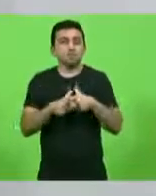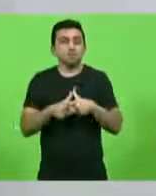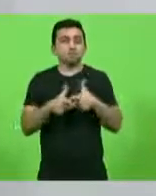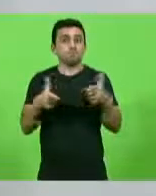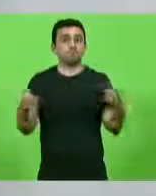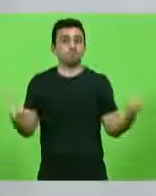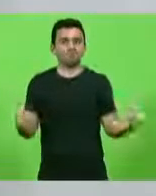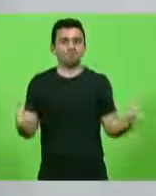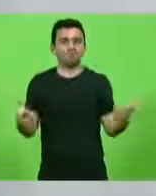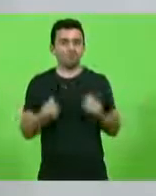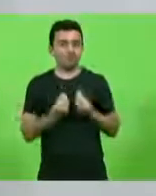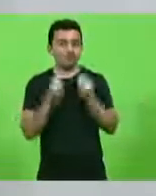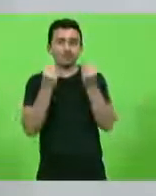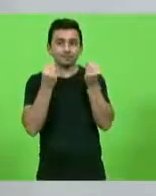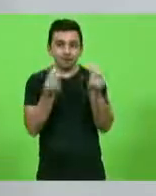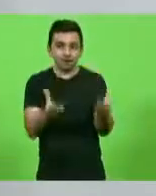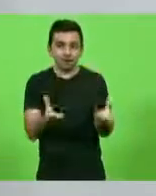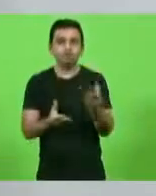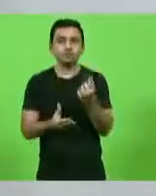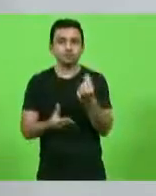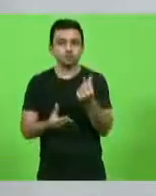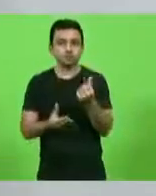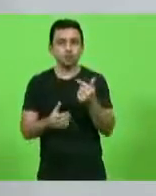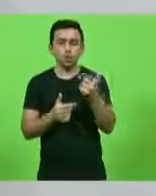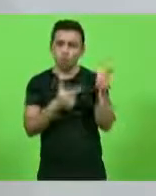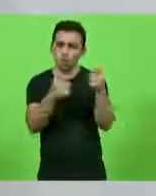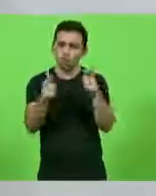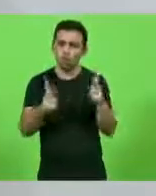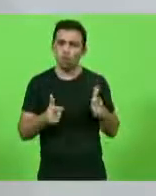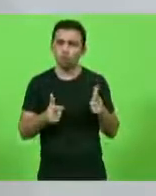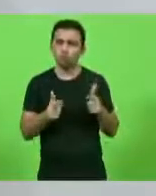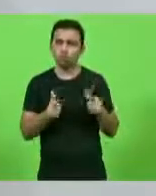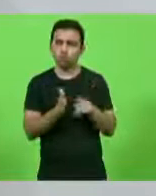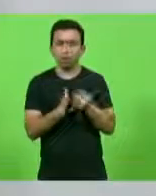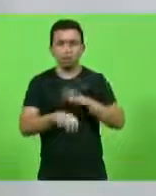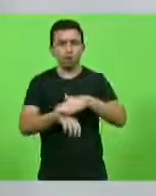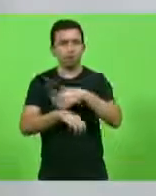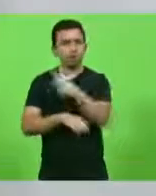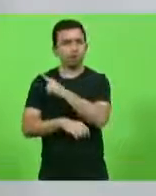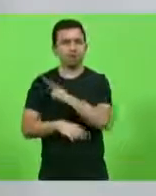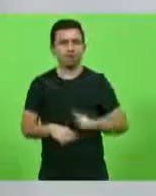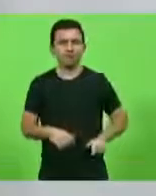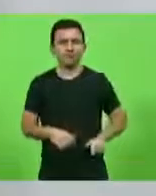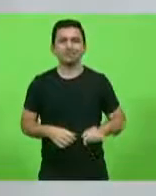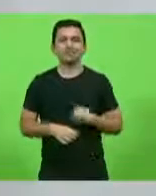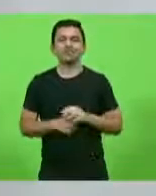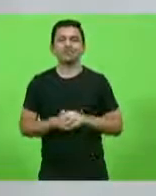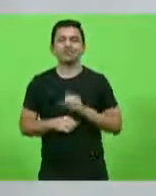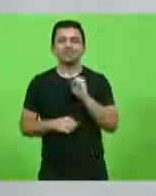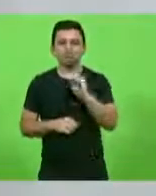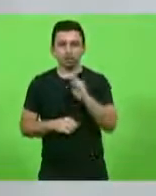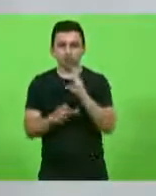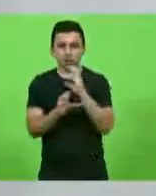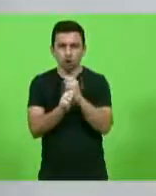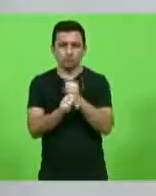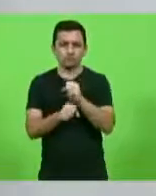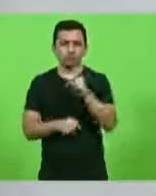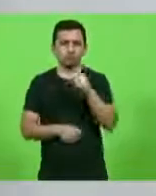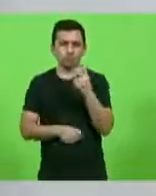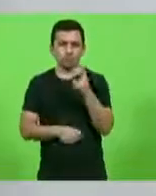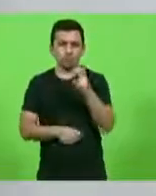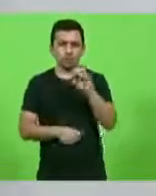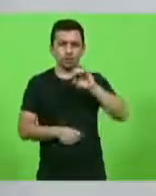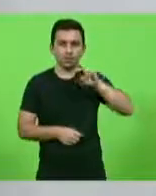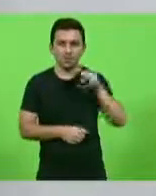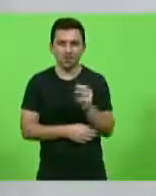ampliar a entrega desse recurso subsidiado pelo governo. Se nós fizermos uma conta simples, 250